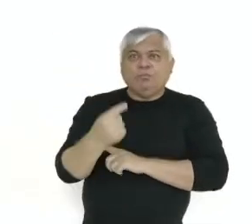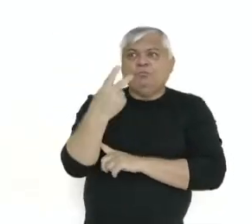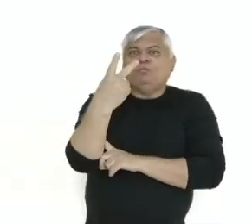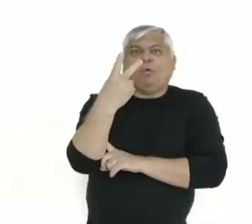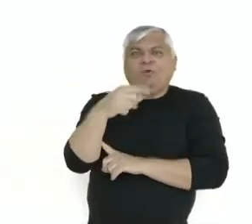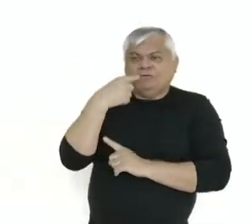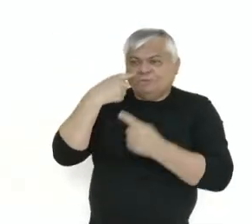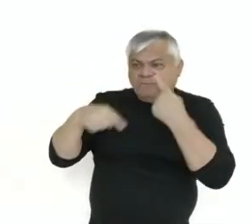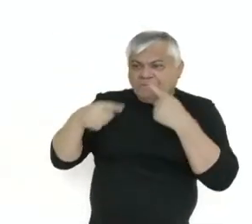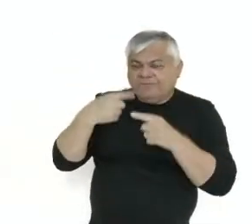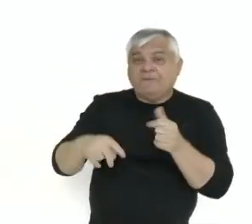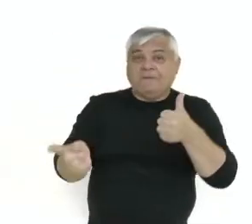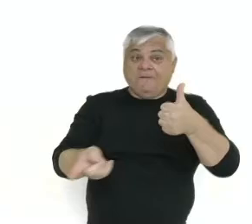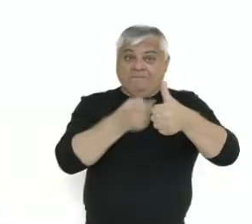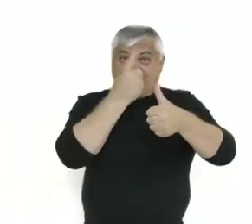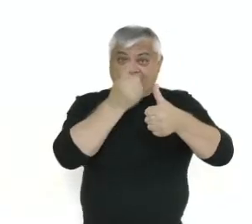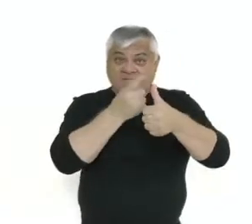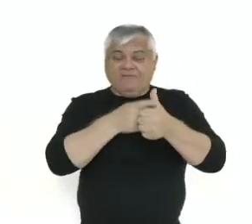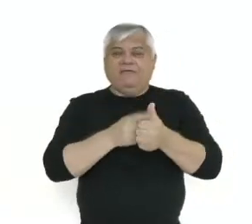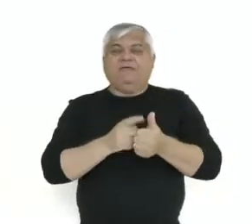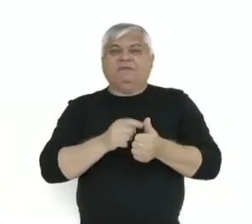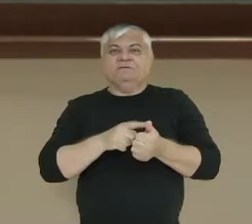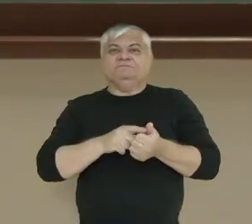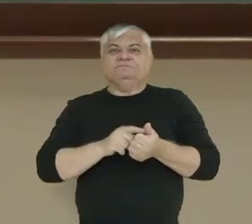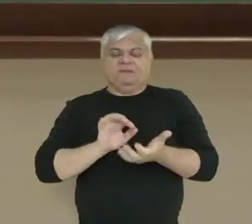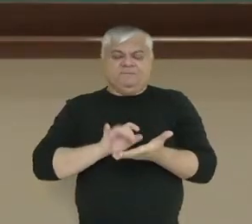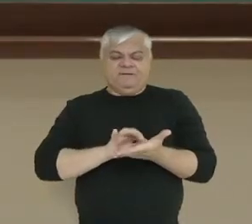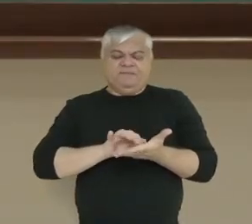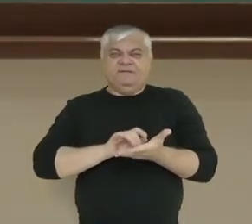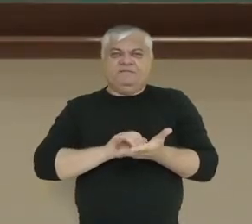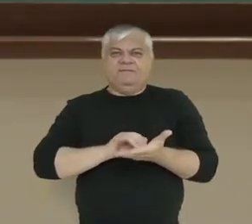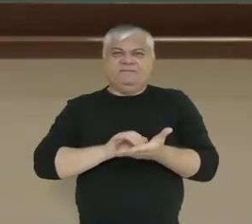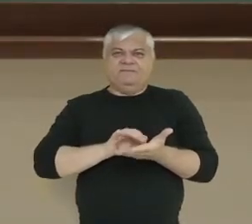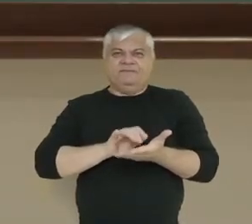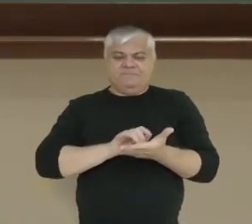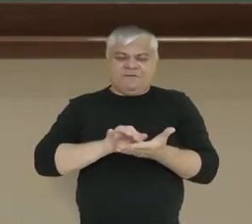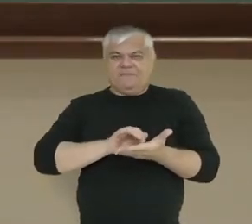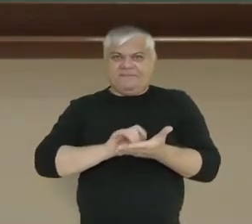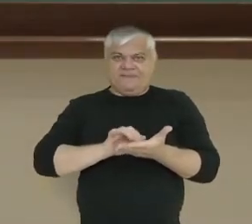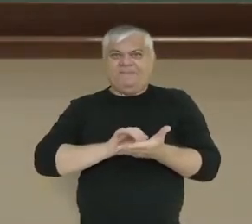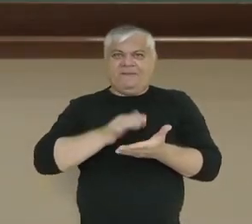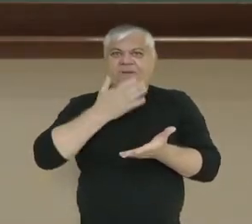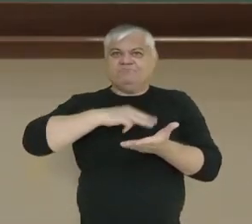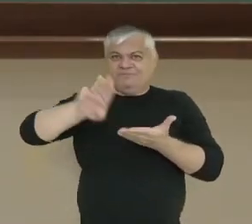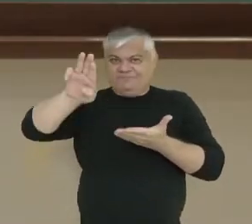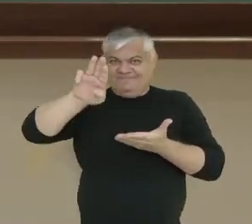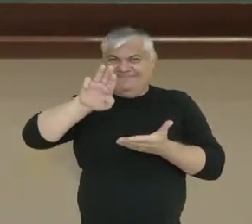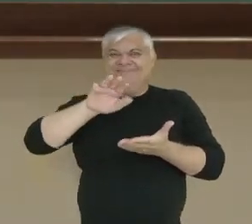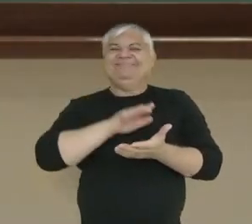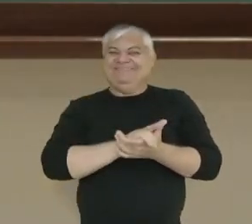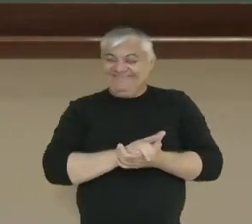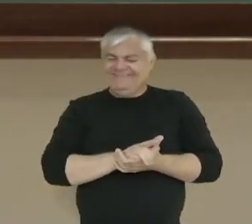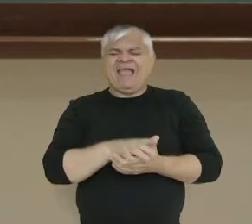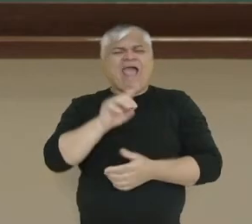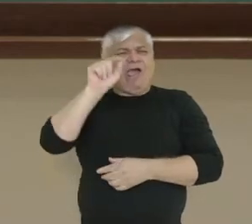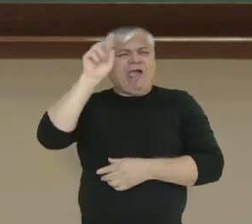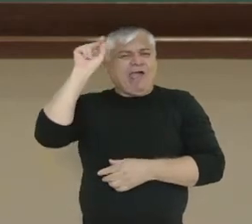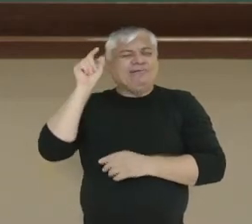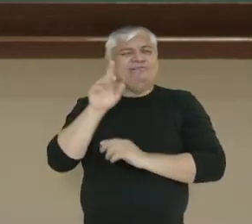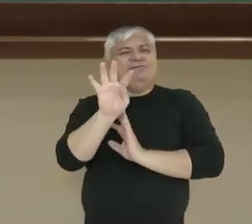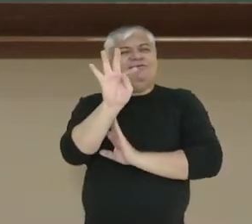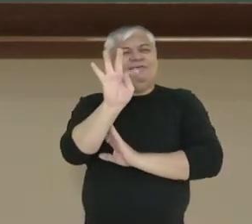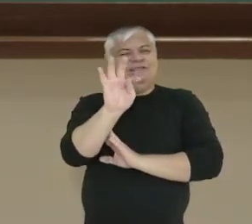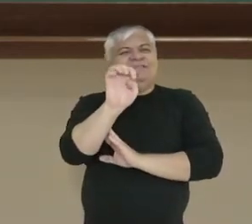A invenção do telégrafo, que hoje está um pouco mais distante da nossa vida, porque nós